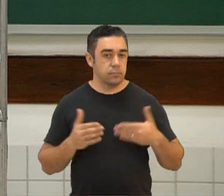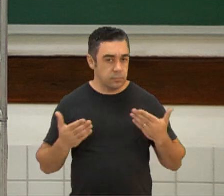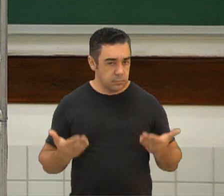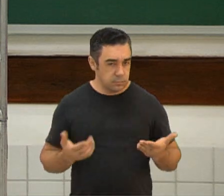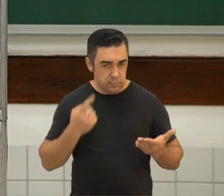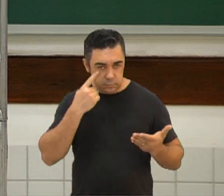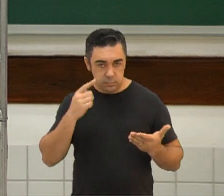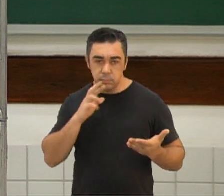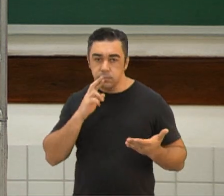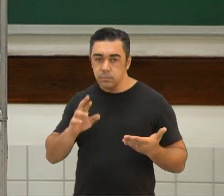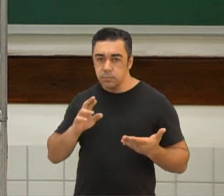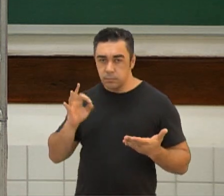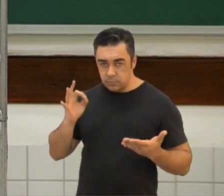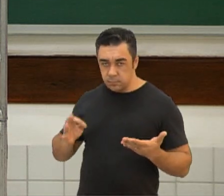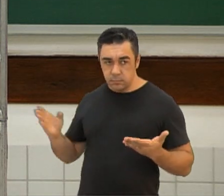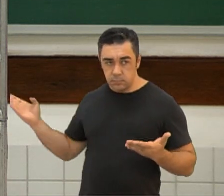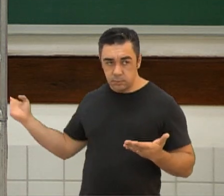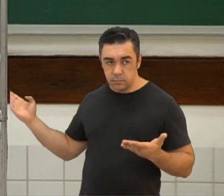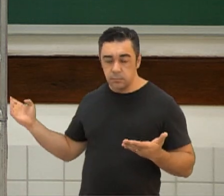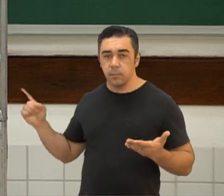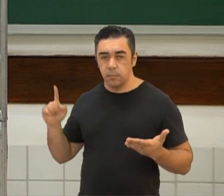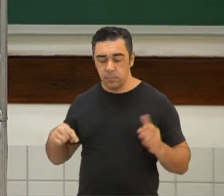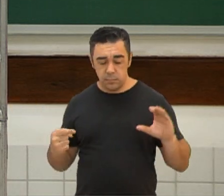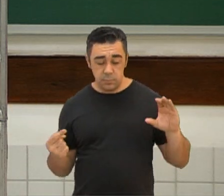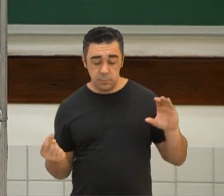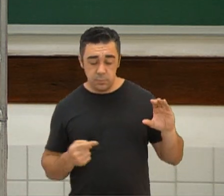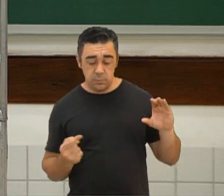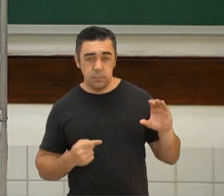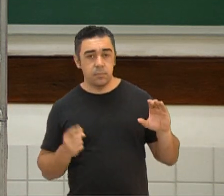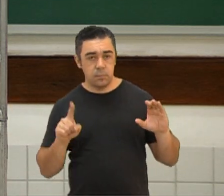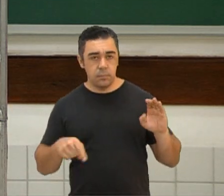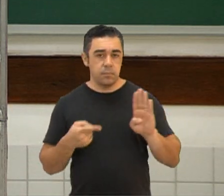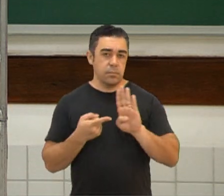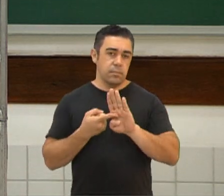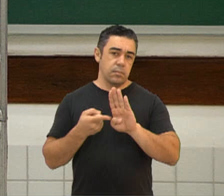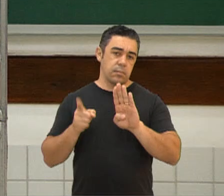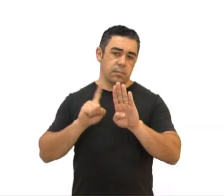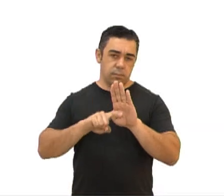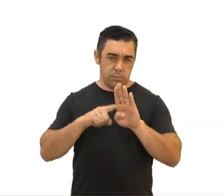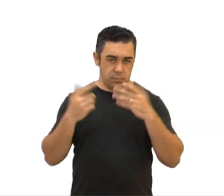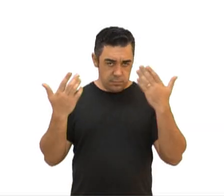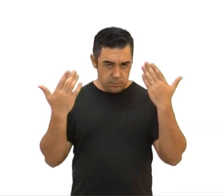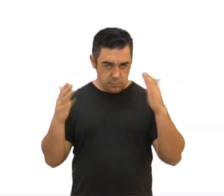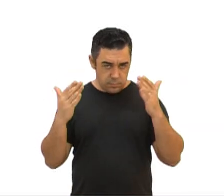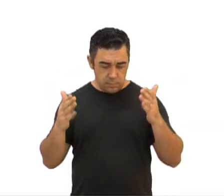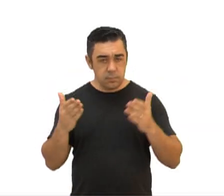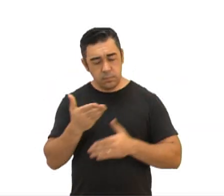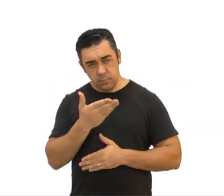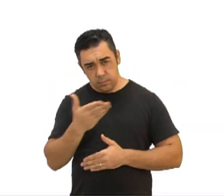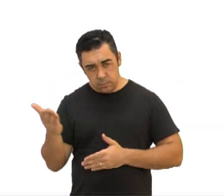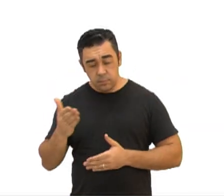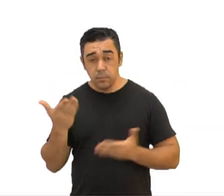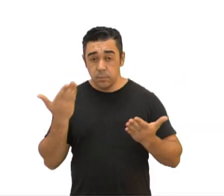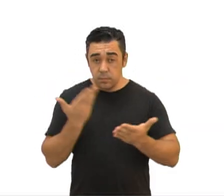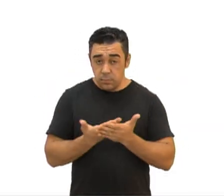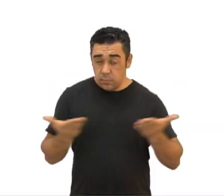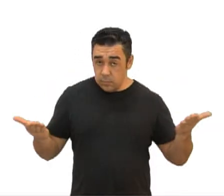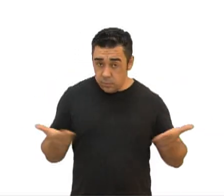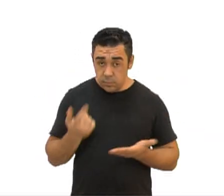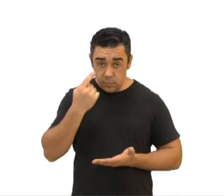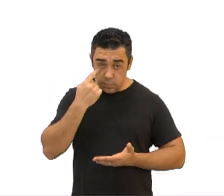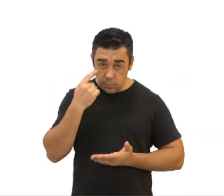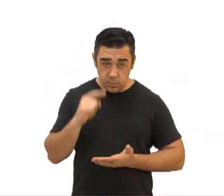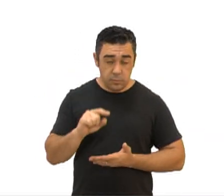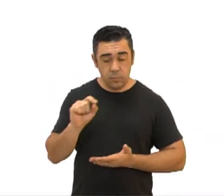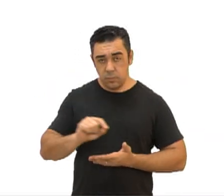Então, pessoal, acertou quem marcou agora que trata-se de uma metáfora, né? Letra C, parabéns. Ok? Então, na aula de hoje, né, a